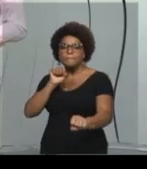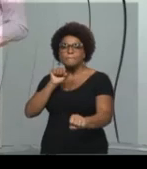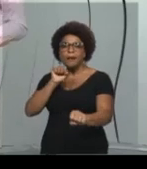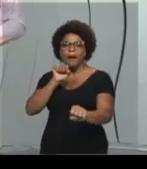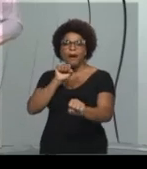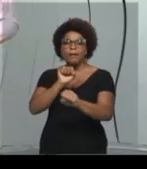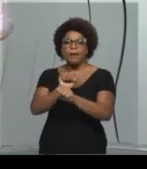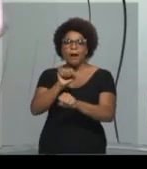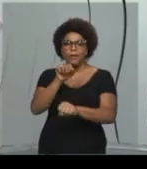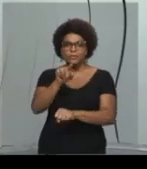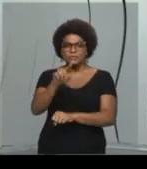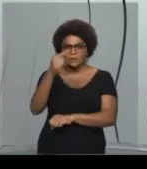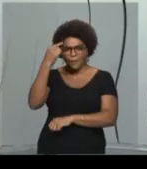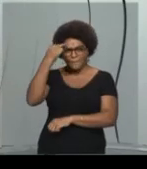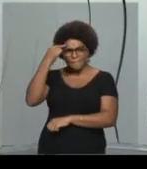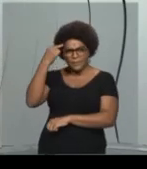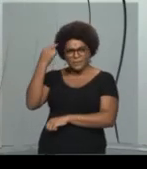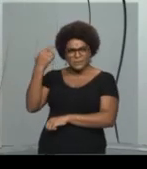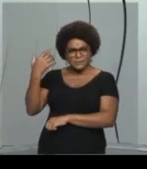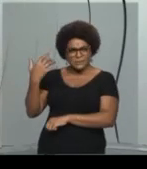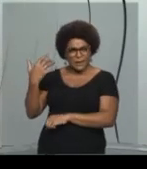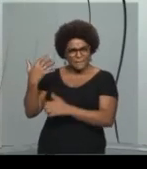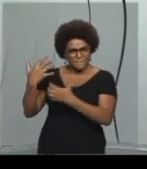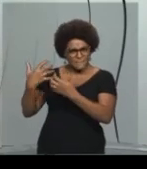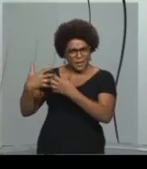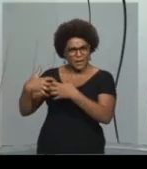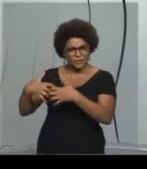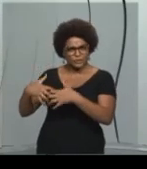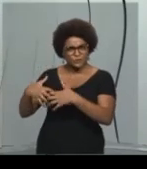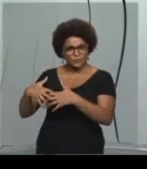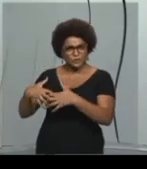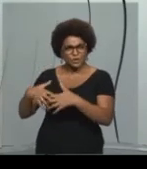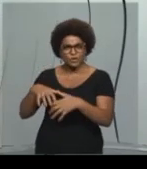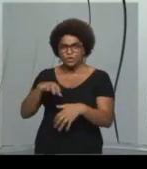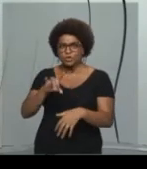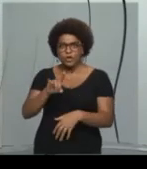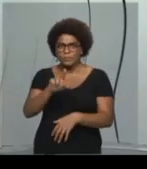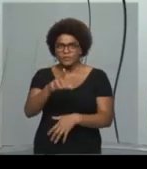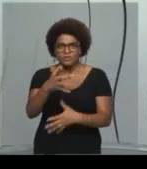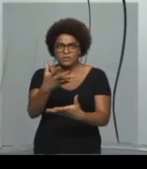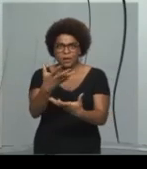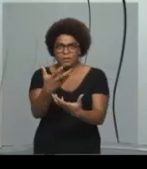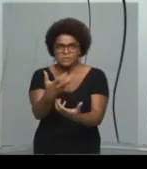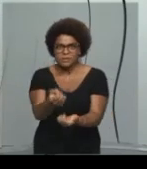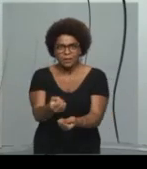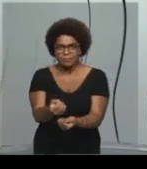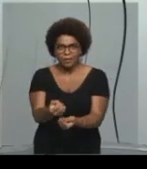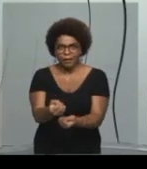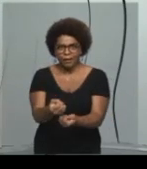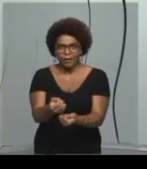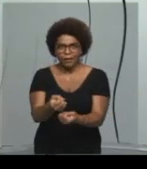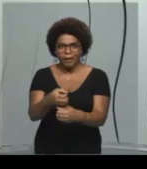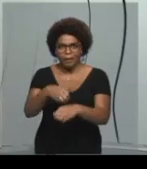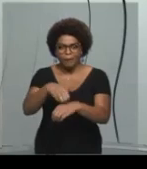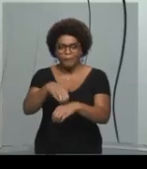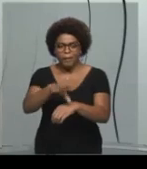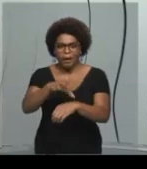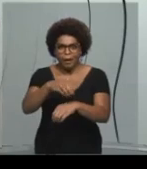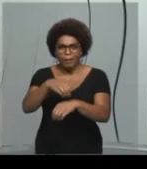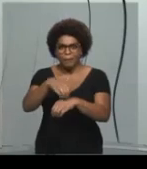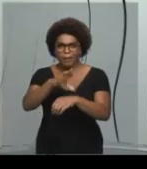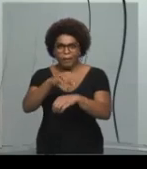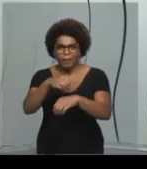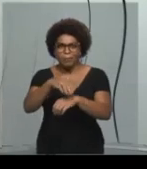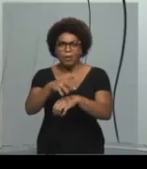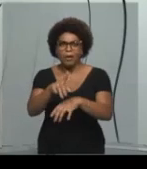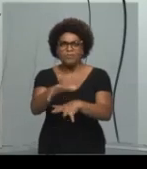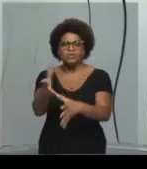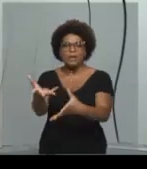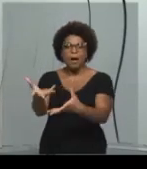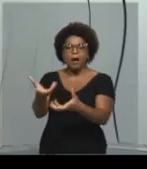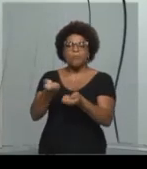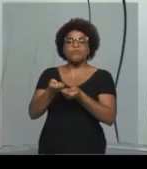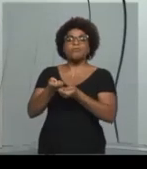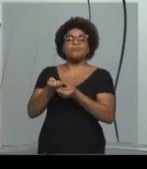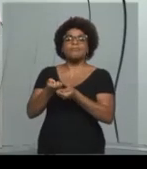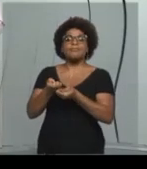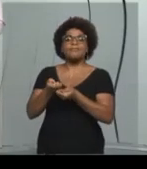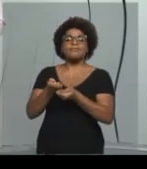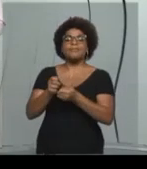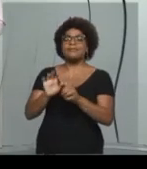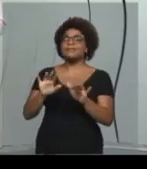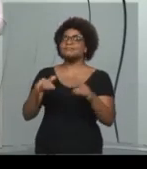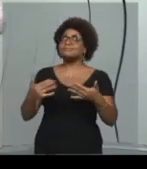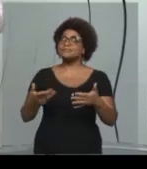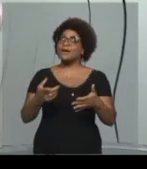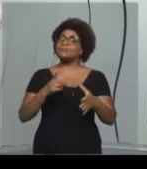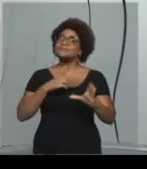para que eles aceitem passivamente aquilo que é transmitido a eles, né? Então, a gente já tem algumas características da